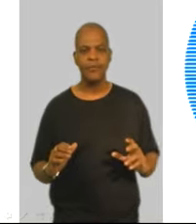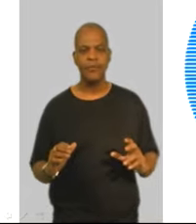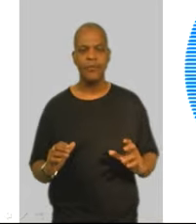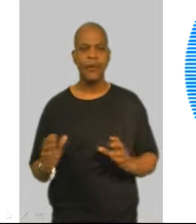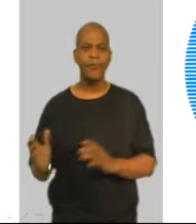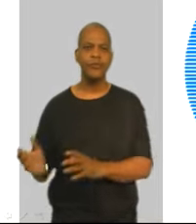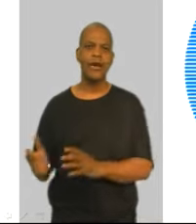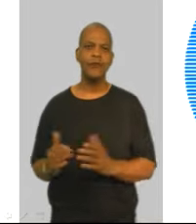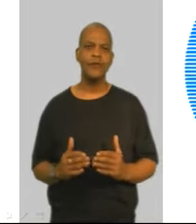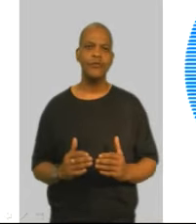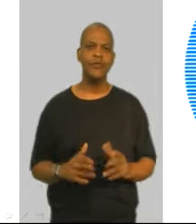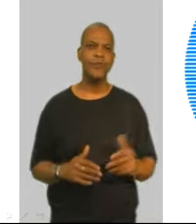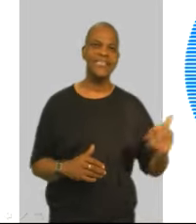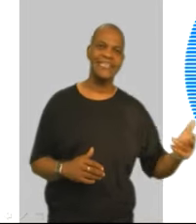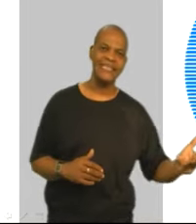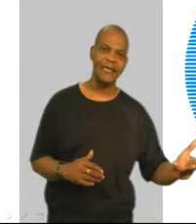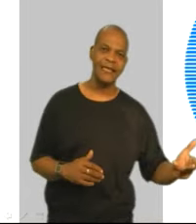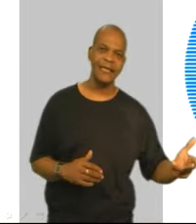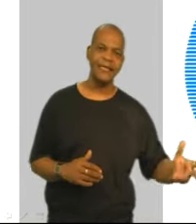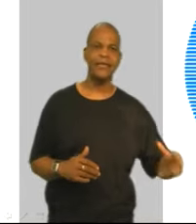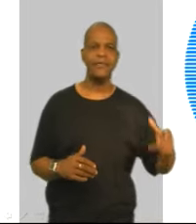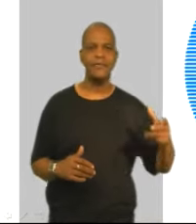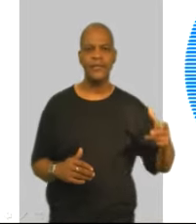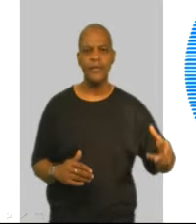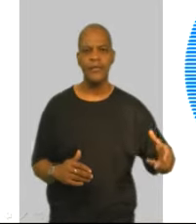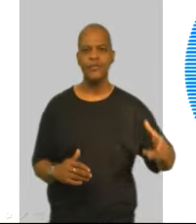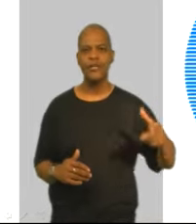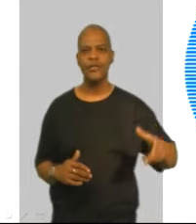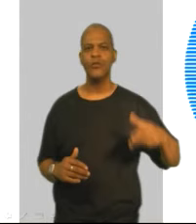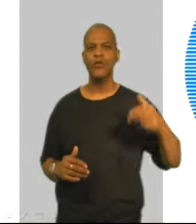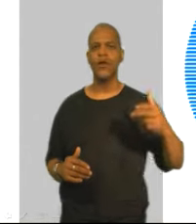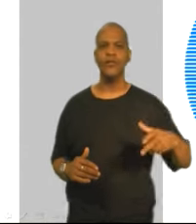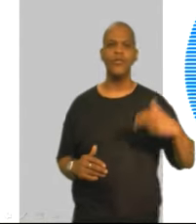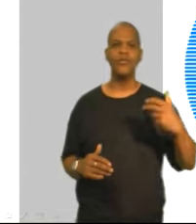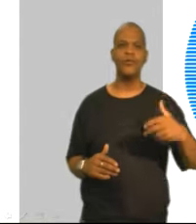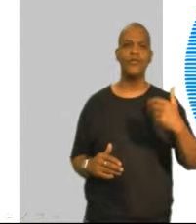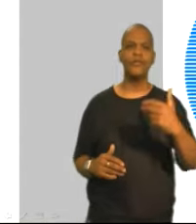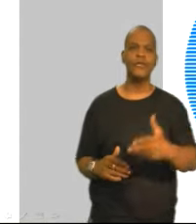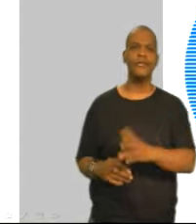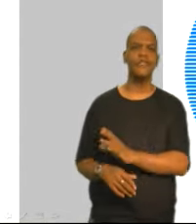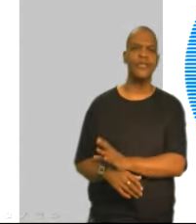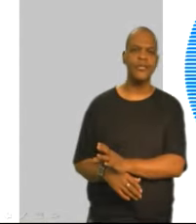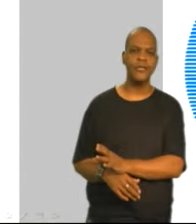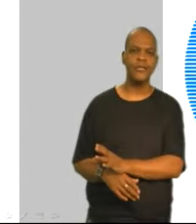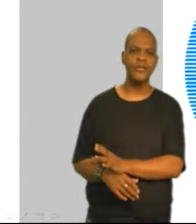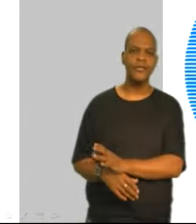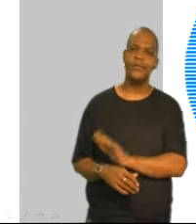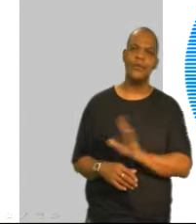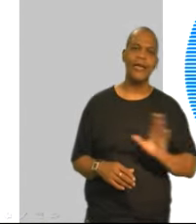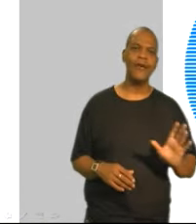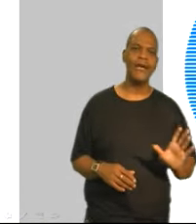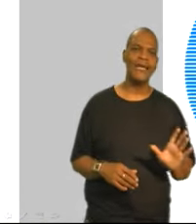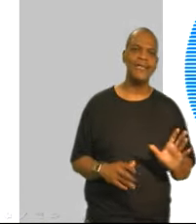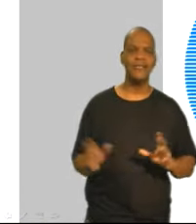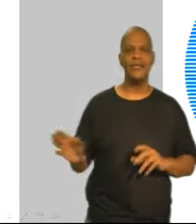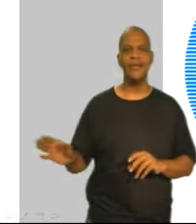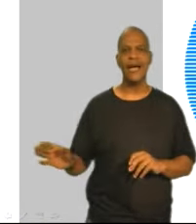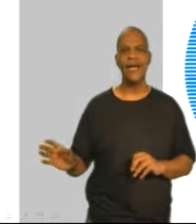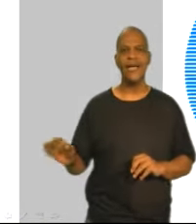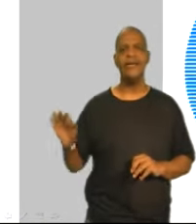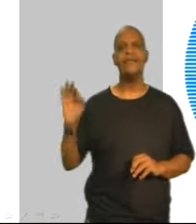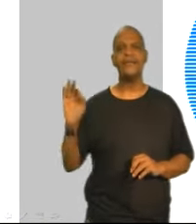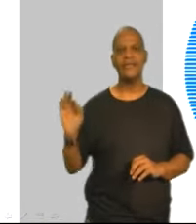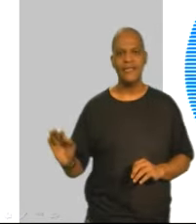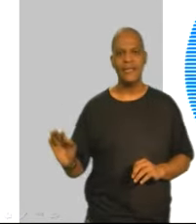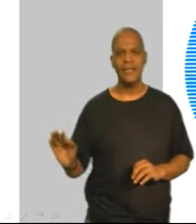AIDS, porque Portugal traduziu para SIDA, que é Síndrome de Imunodeficiência Adquirida. Então lá não é AIDS,